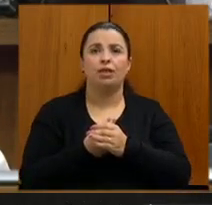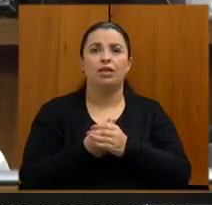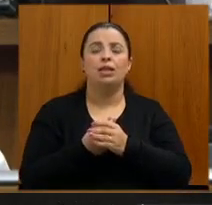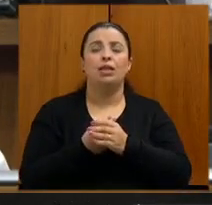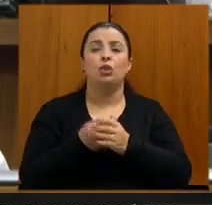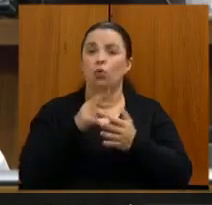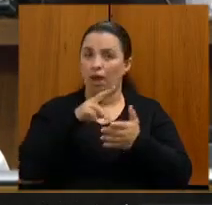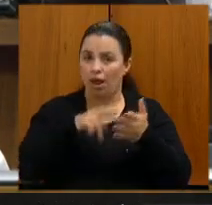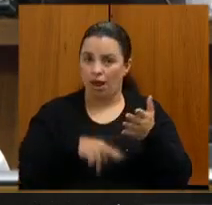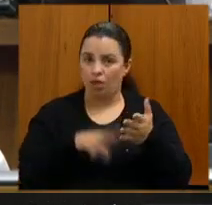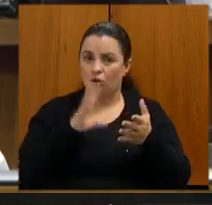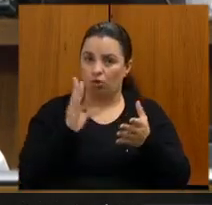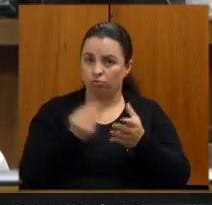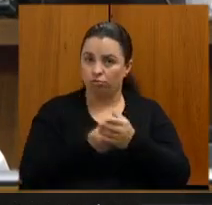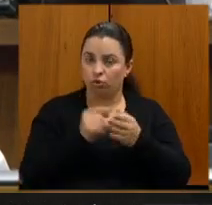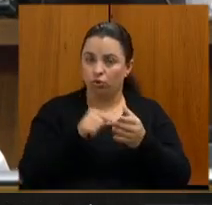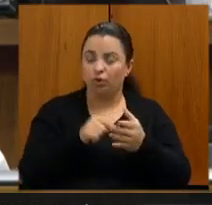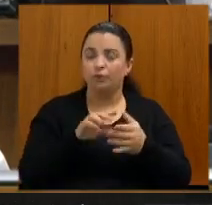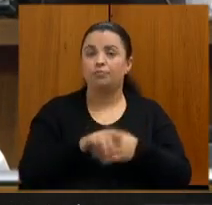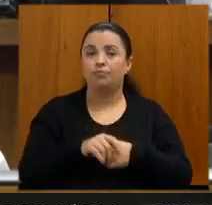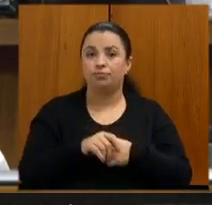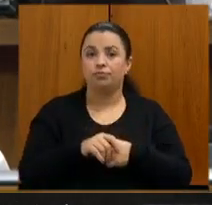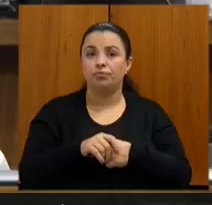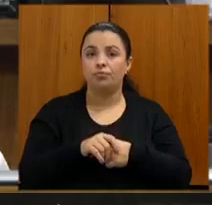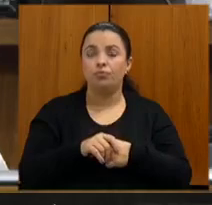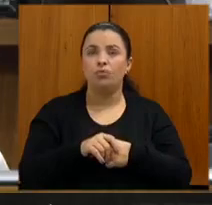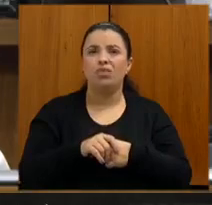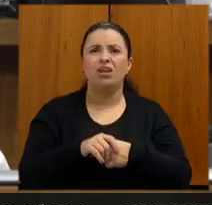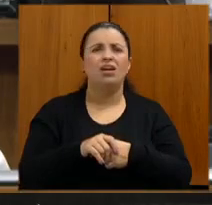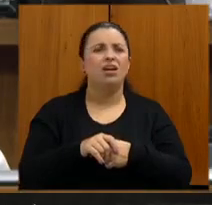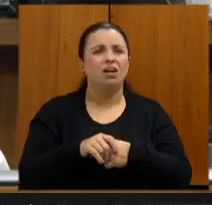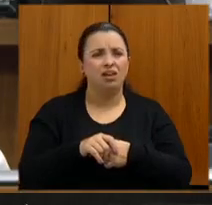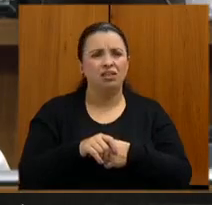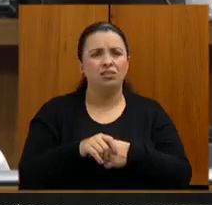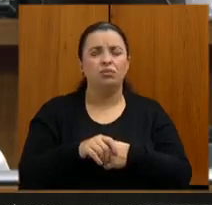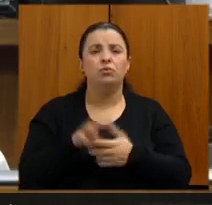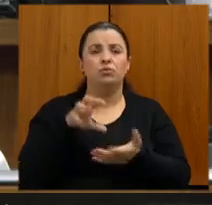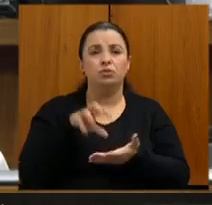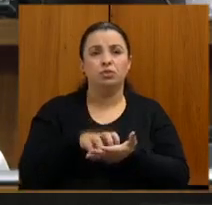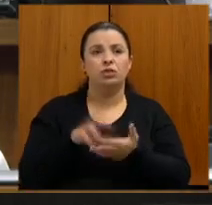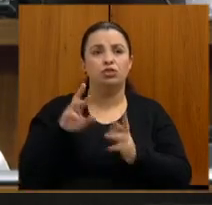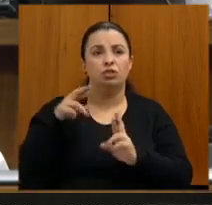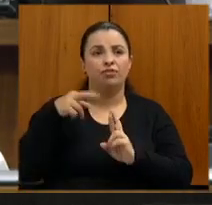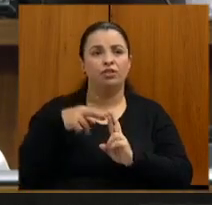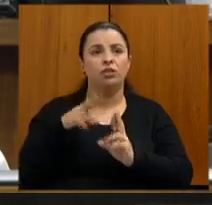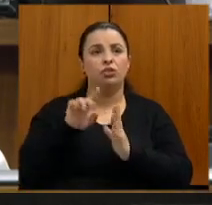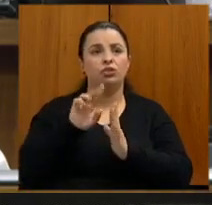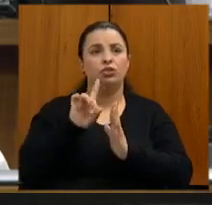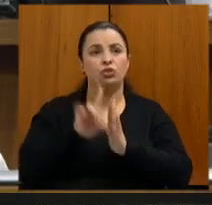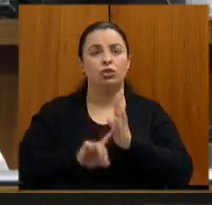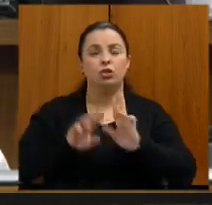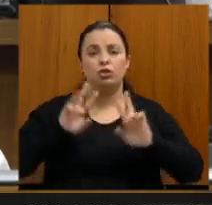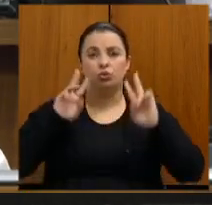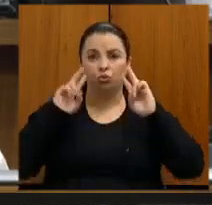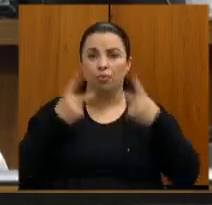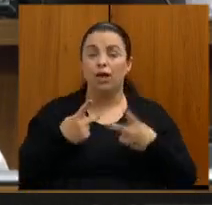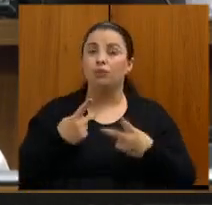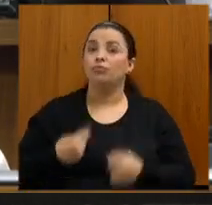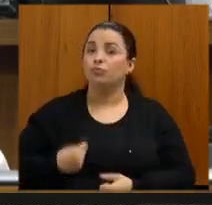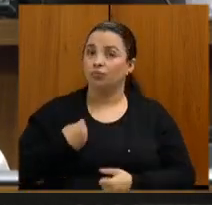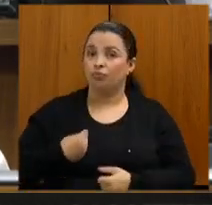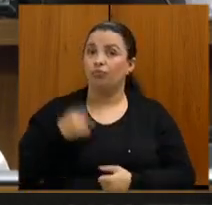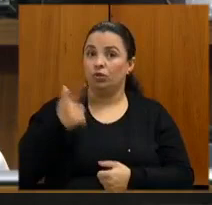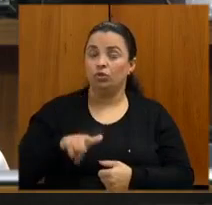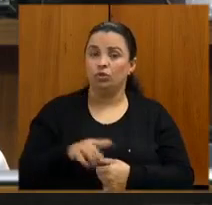do relatório A retomada do centro de referência em direitos humanos e quatro quer levar a coisa